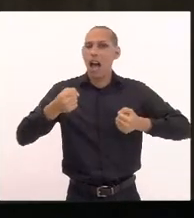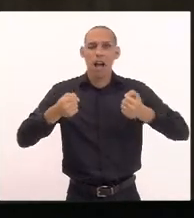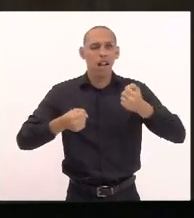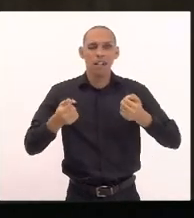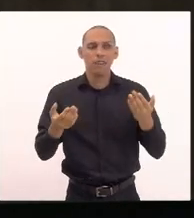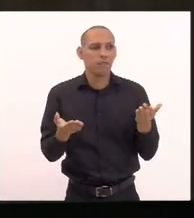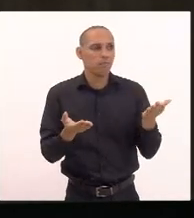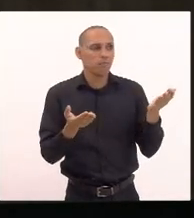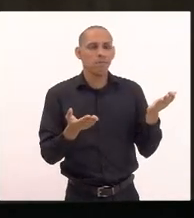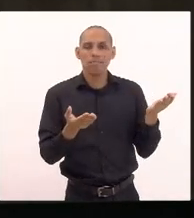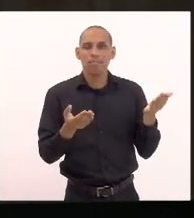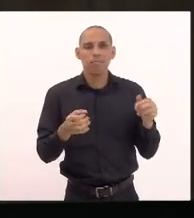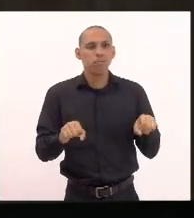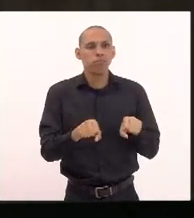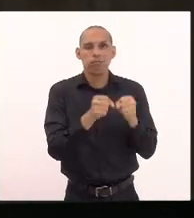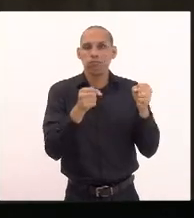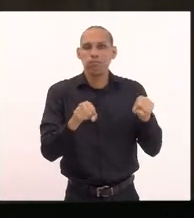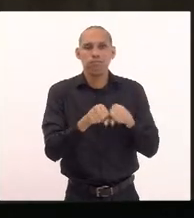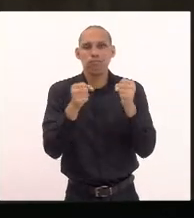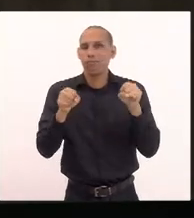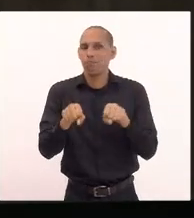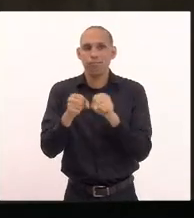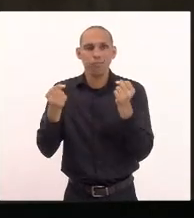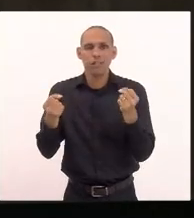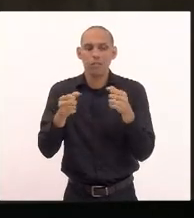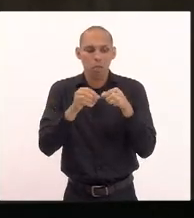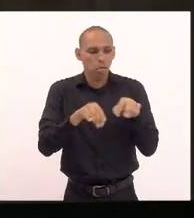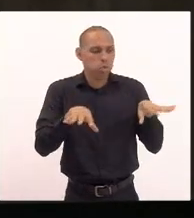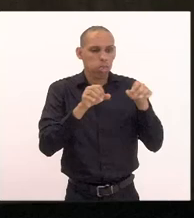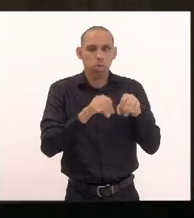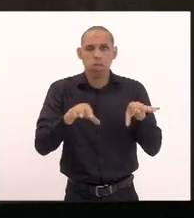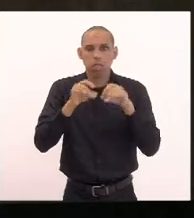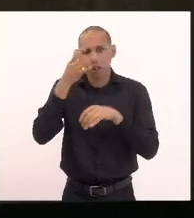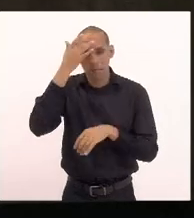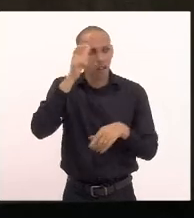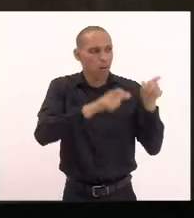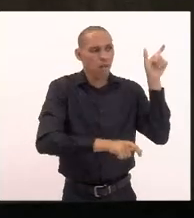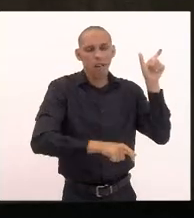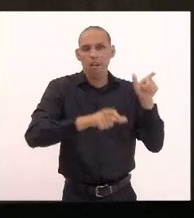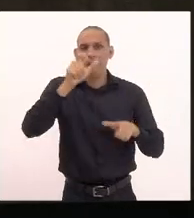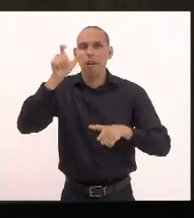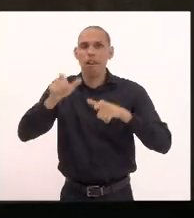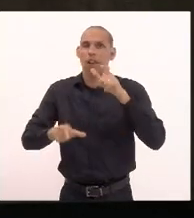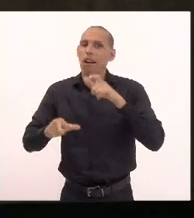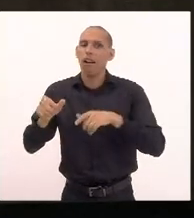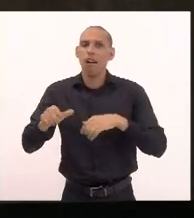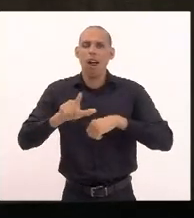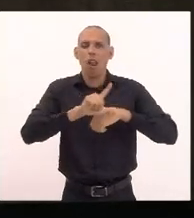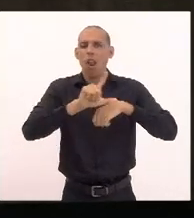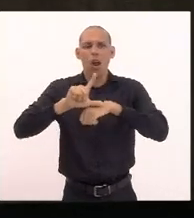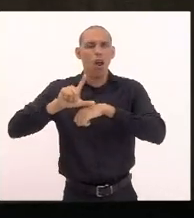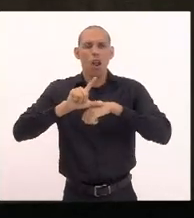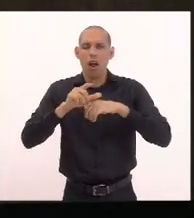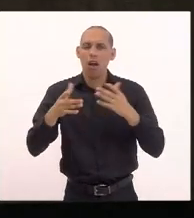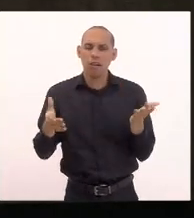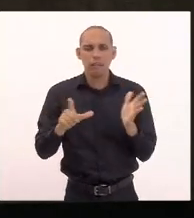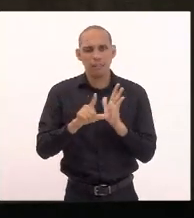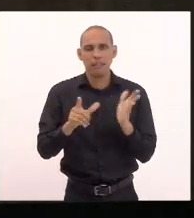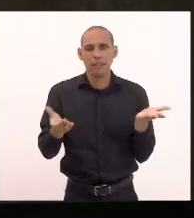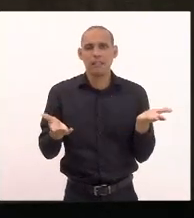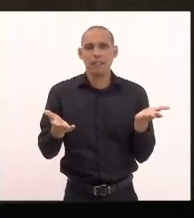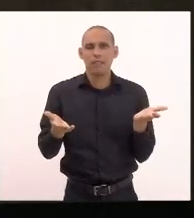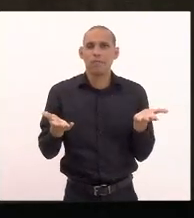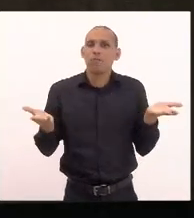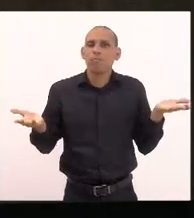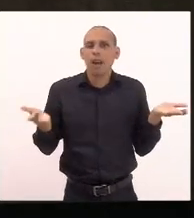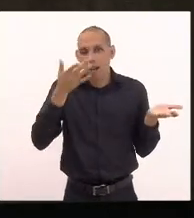absolutamente destruídos, prejuízos para os moradores, para os lojistas, etc., etc. Então, o